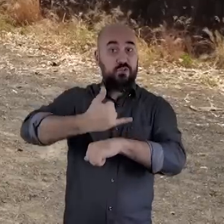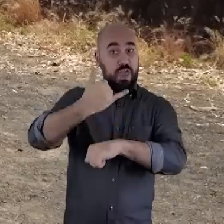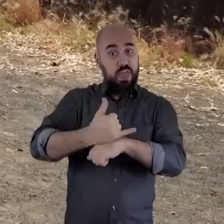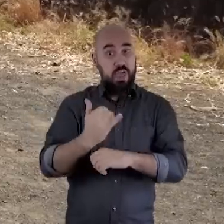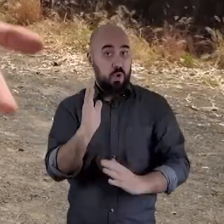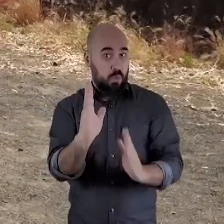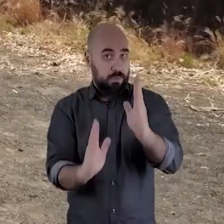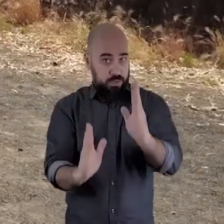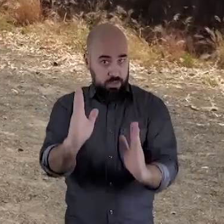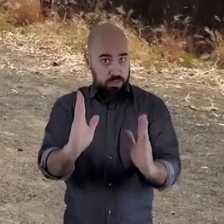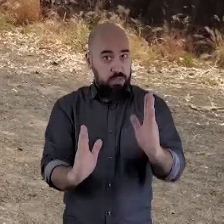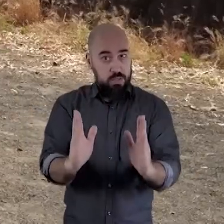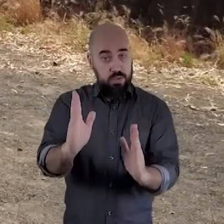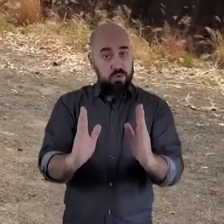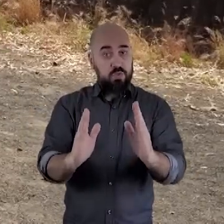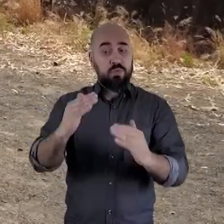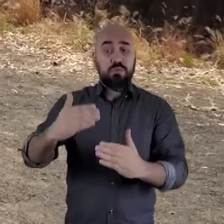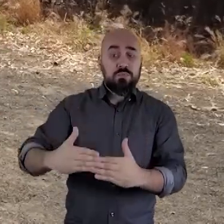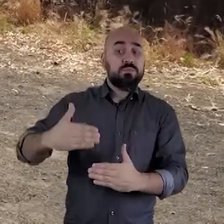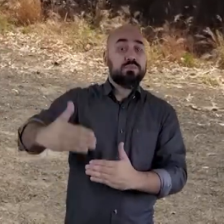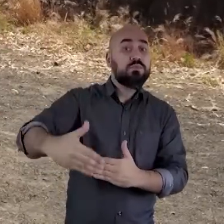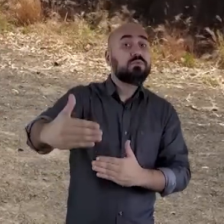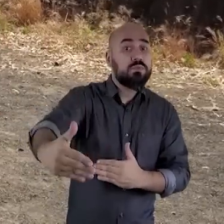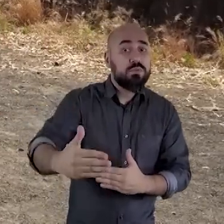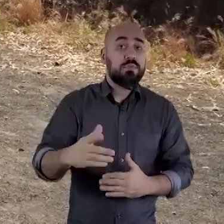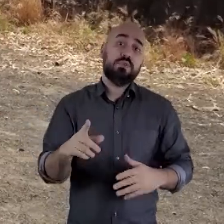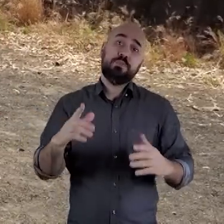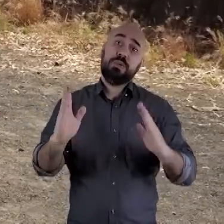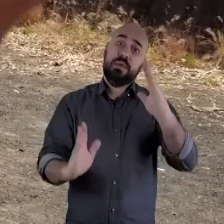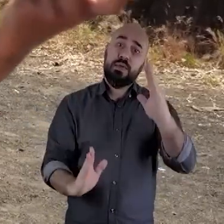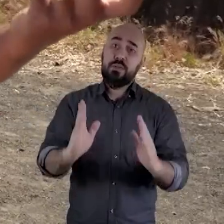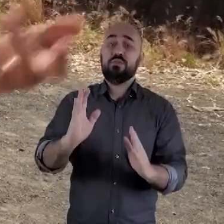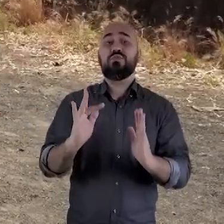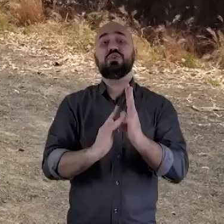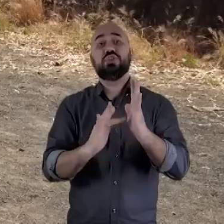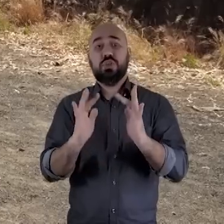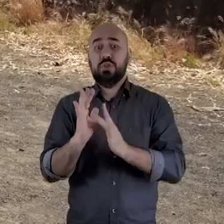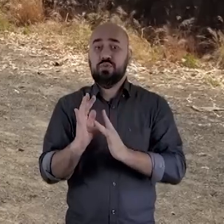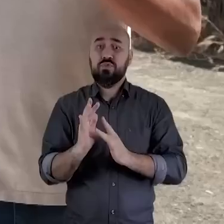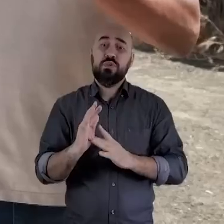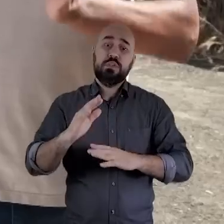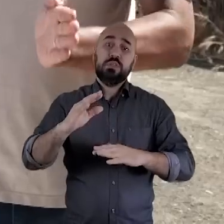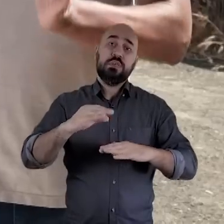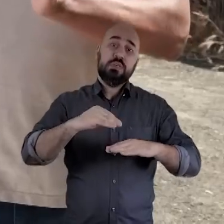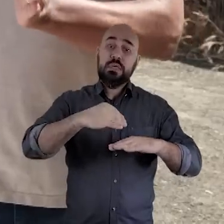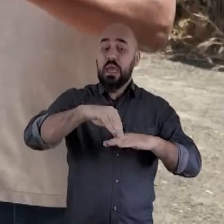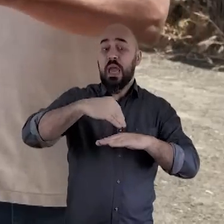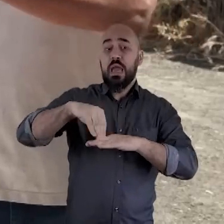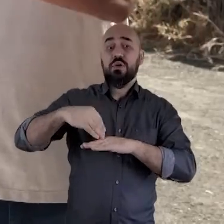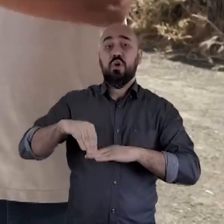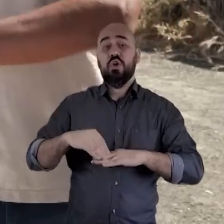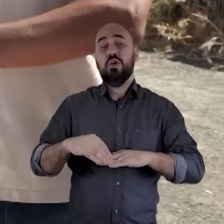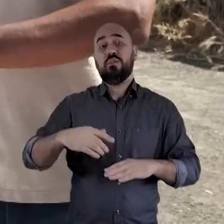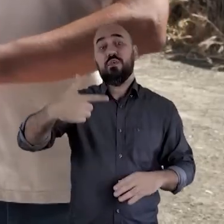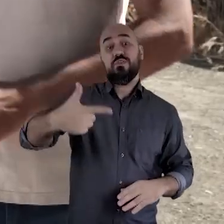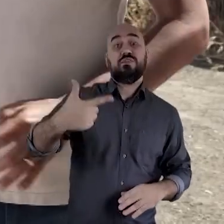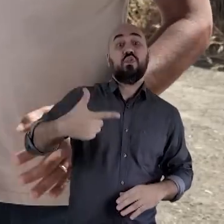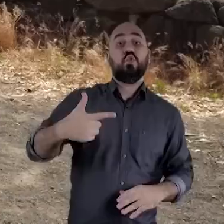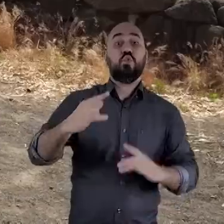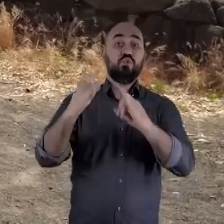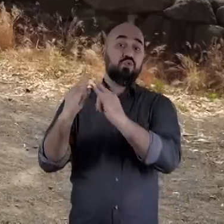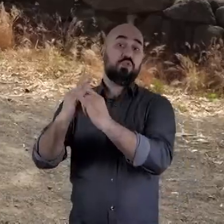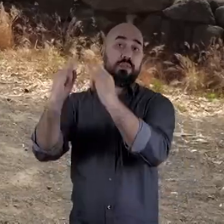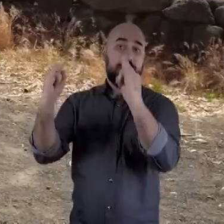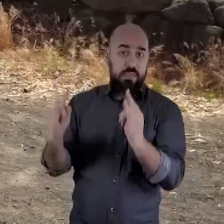e também depois nos tempos de Jesus, ou que a gente chama tecnicamente em arqueologia, o período do Segundo Templo, tá